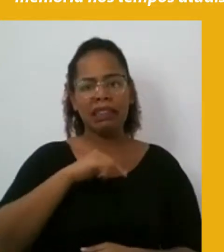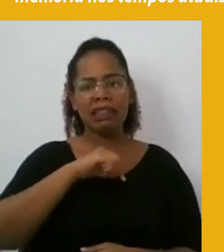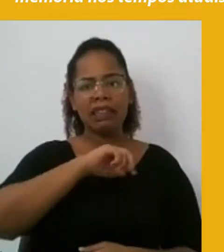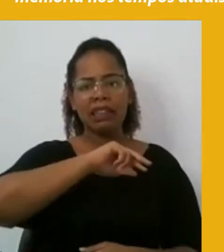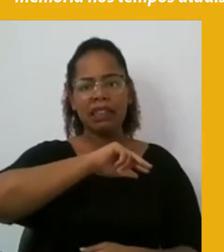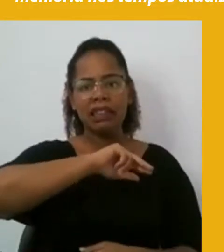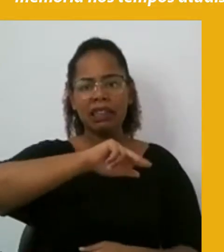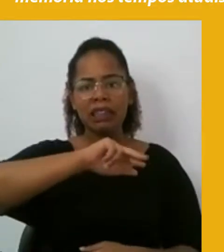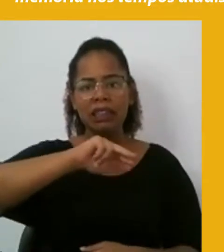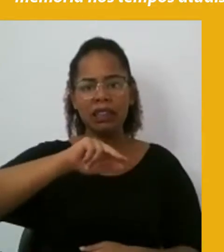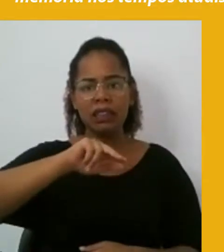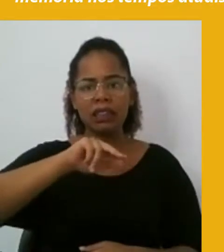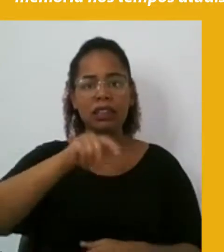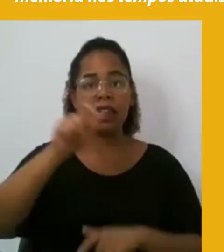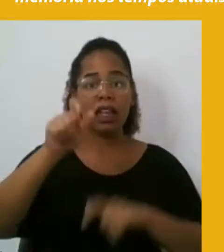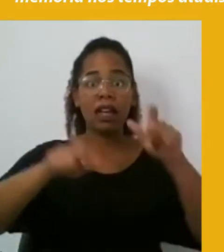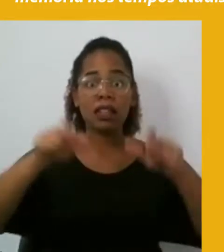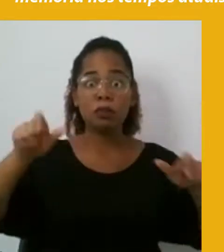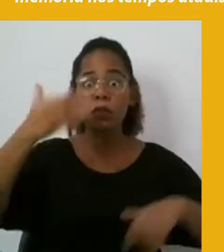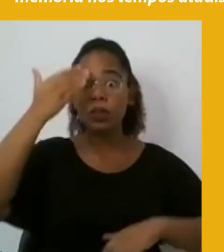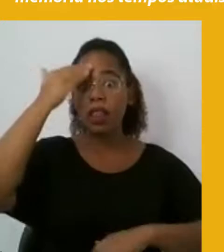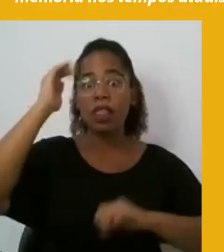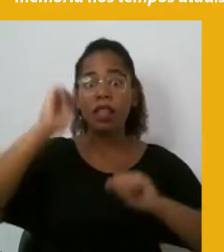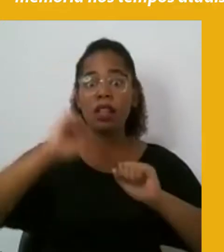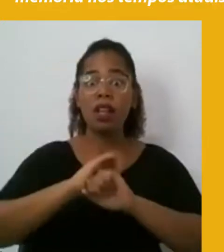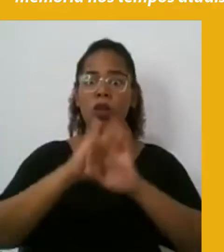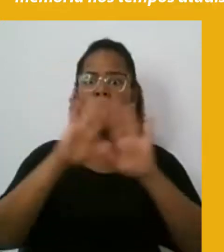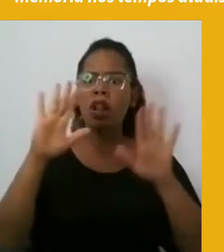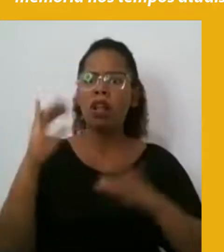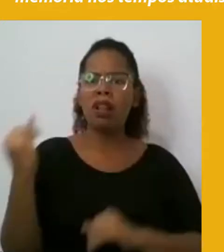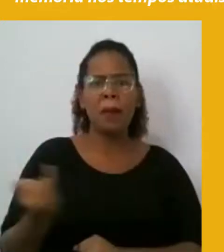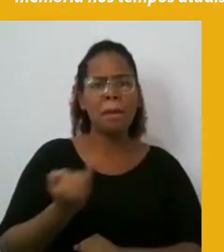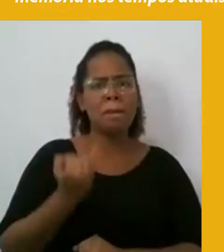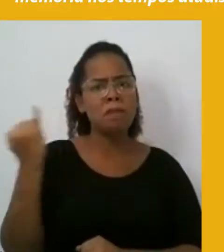entenderam que vale a pena a gente fortalecer, pelo menos nessa semana,